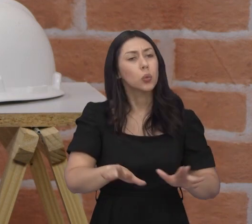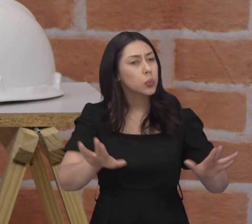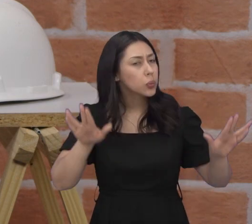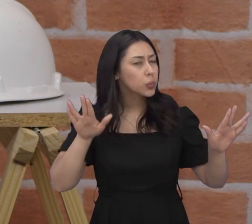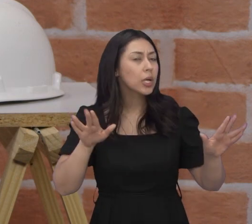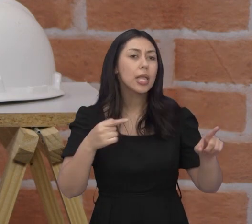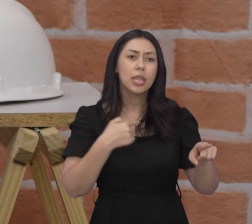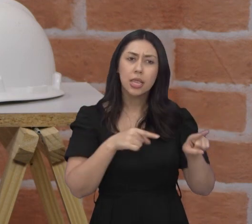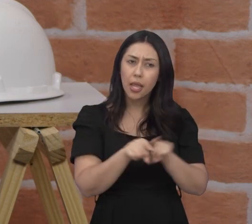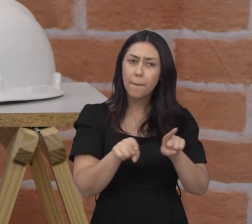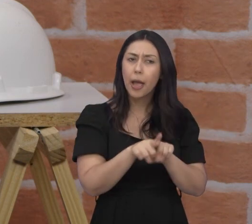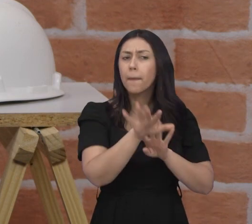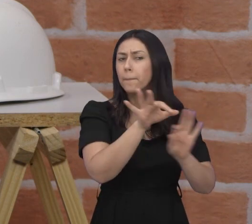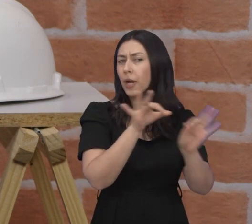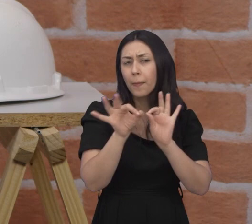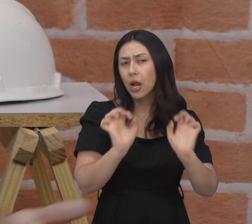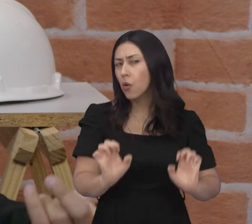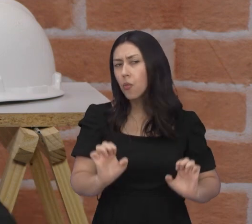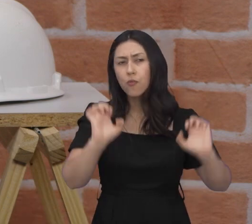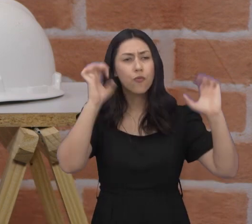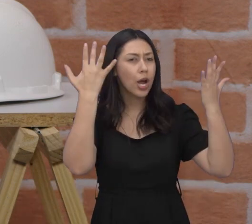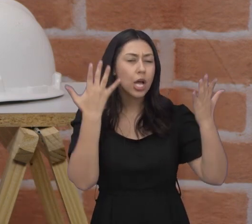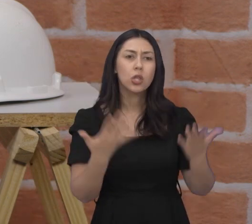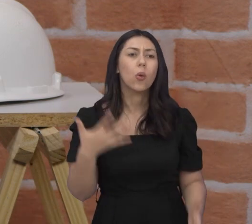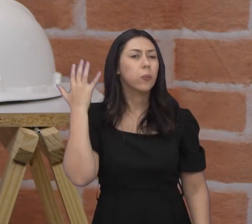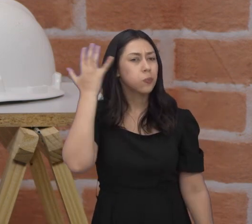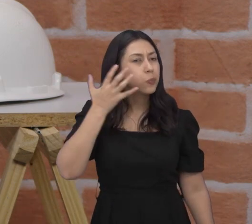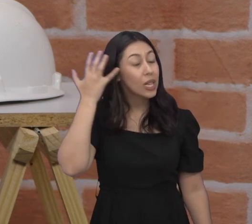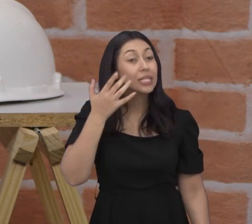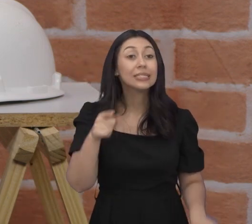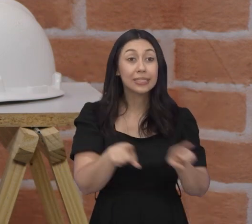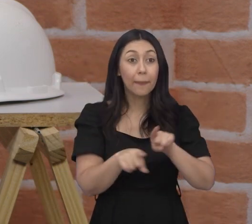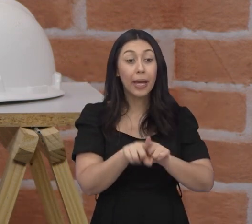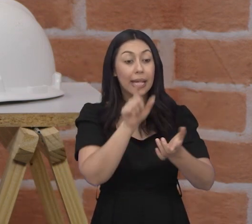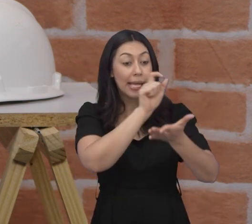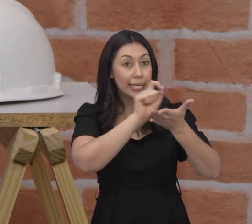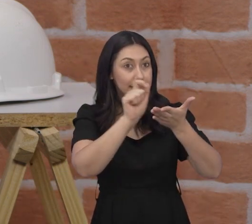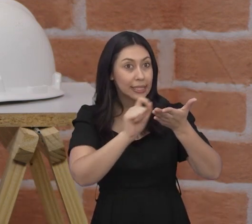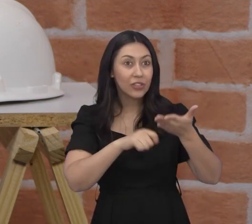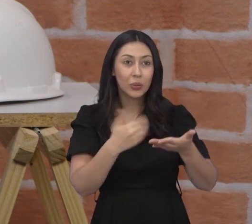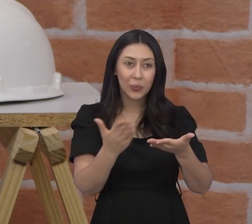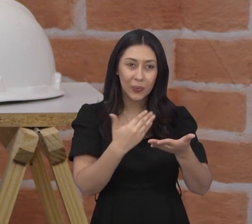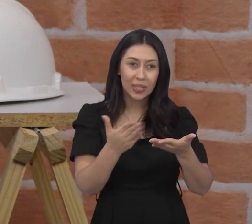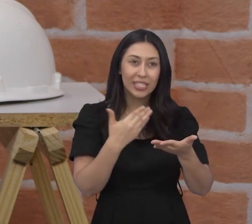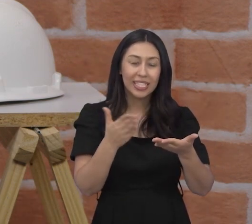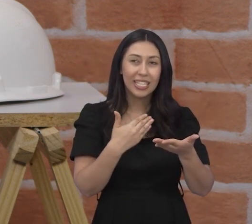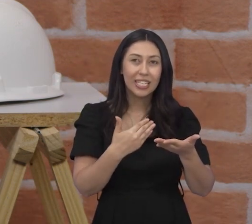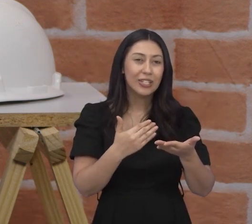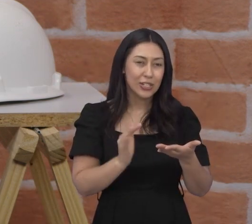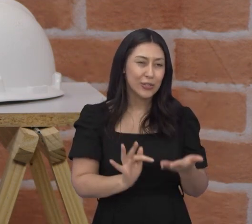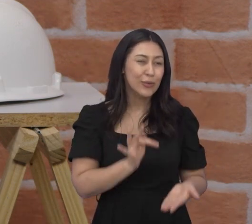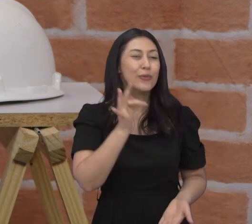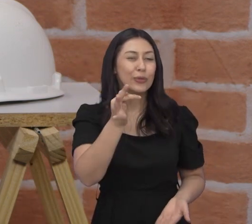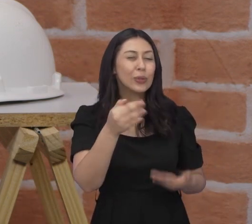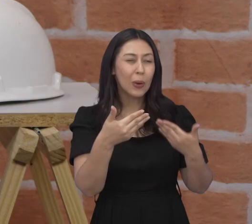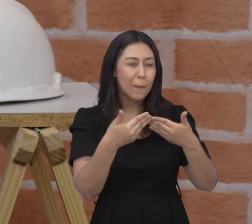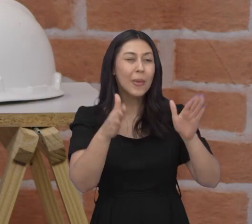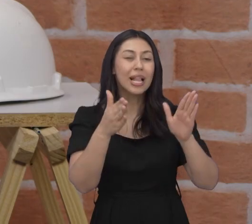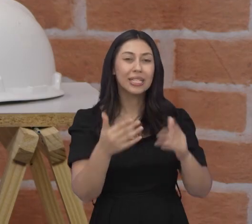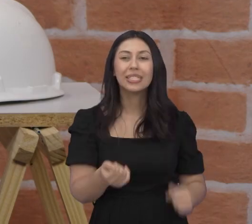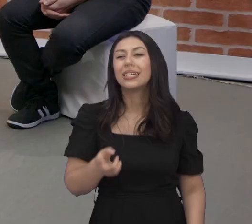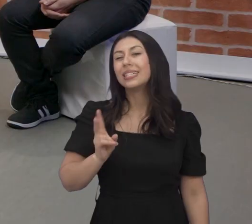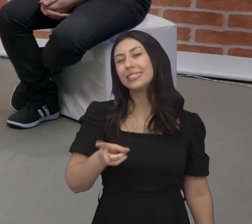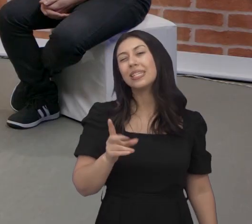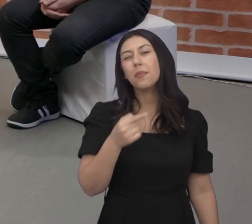dela. Eu sou organizador de eventos, palestras. Estou escrevendo um primeiro livro aí que, se Deus quiser, pretendo lançar no próximo semestre, no final do semestre.